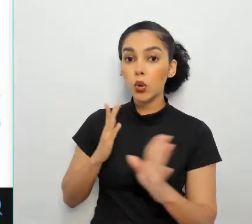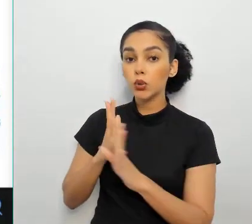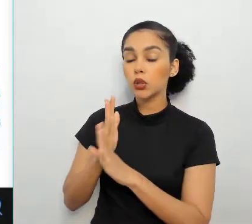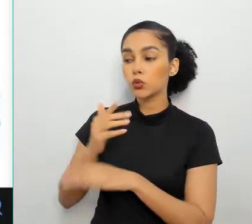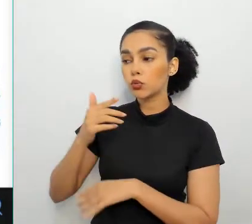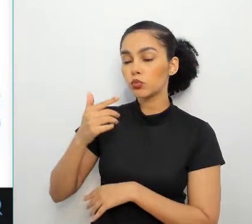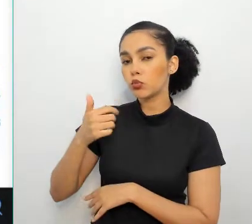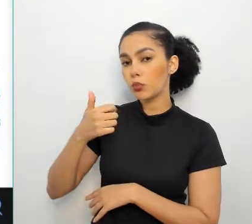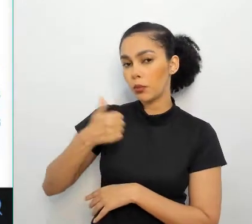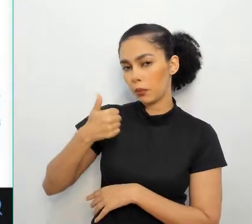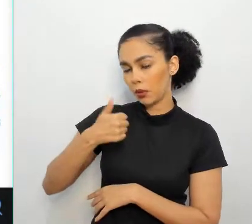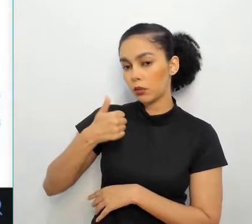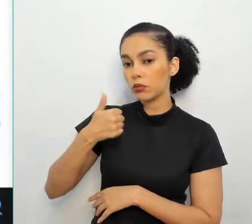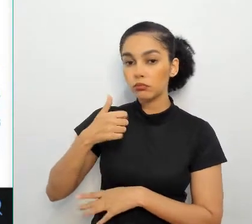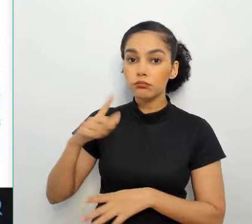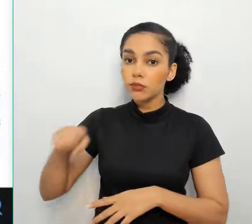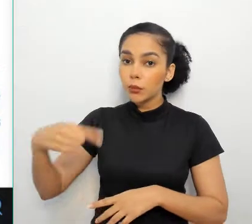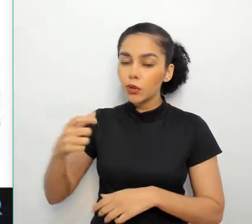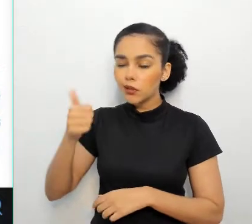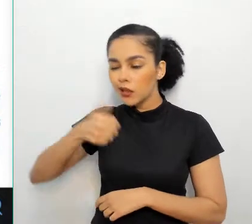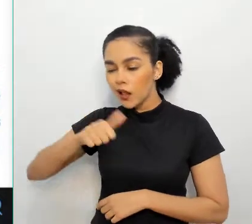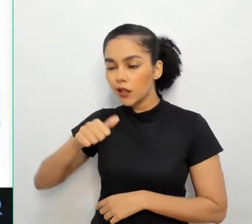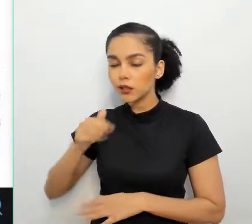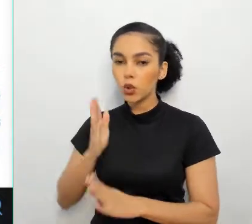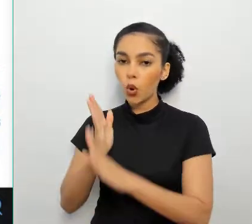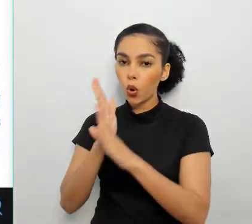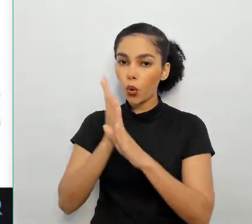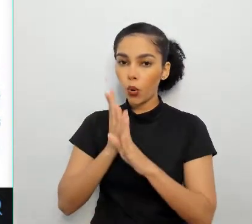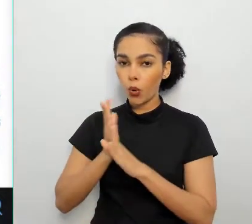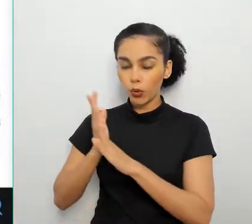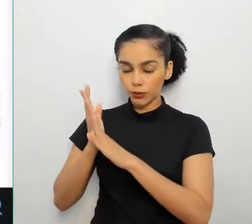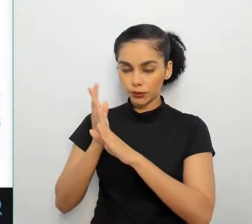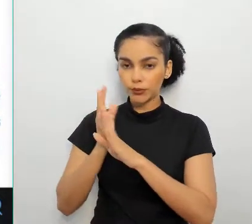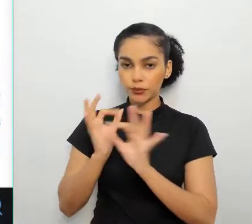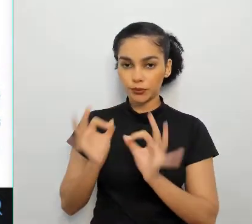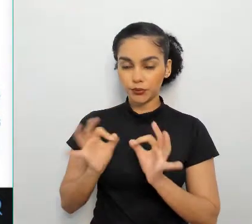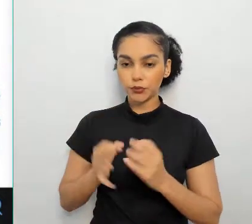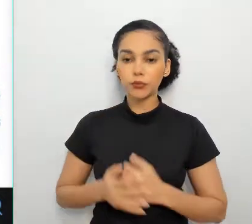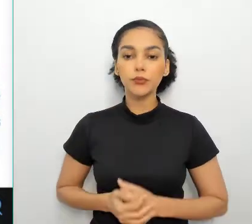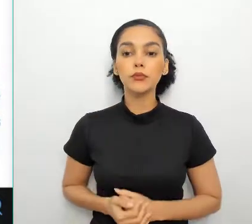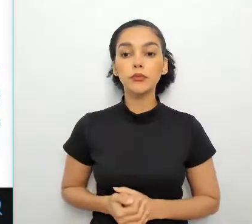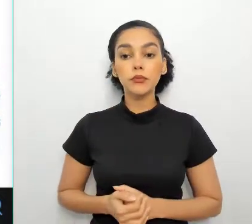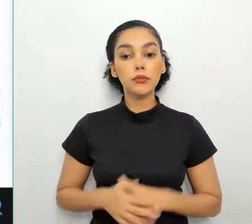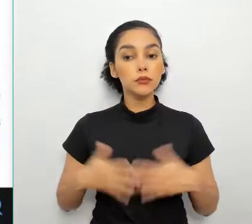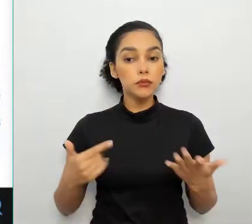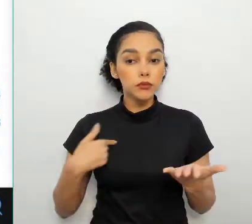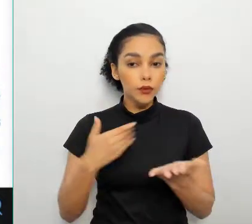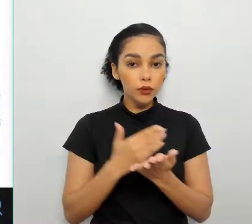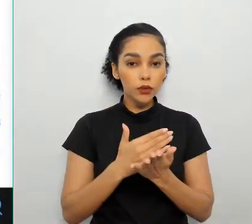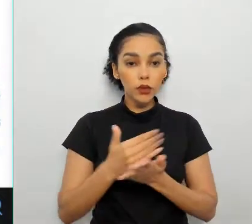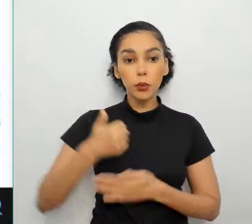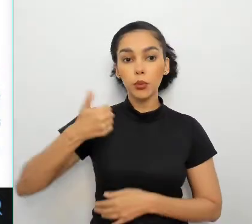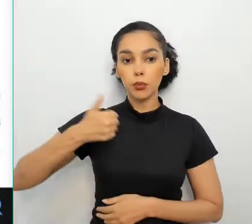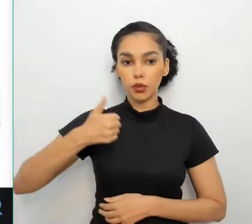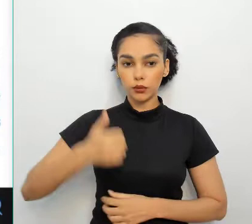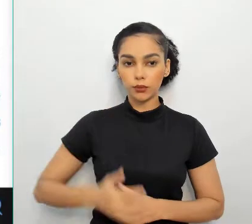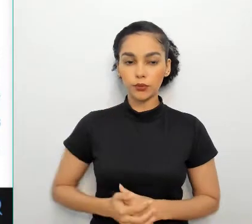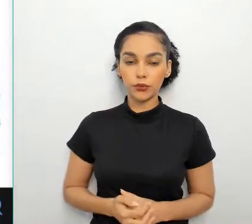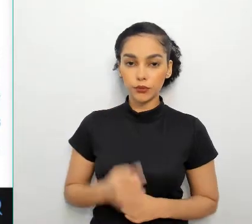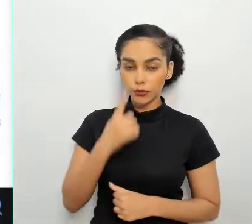faz a conta também para o restante, de uma maneira mais prática. Vamos ver como é que isso vai funcionar. Vou começar aqui com o primeiro fóssil, fóssil